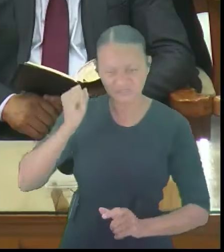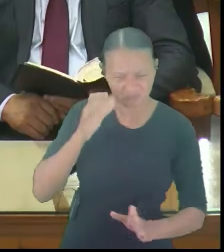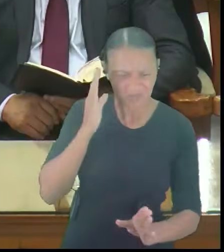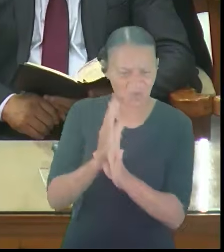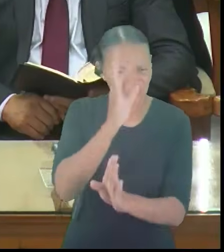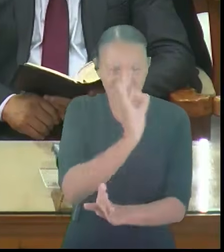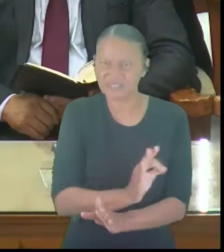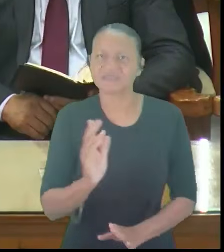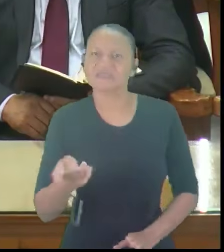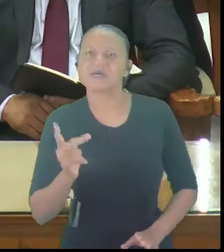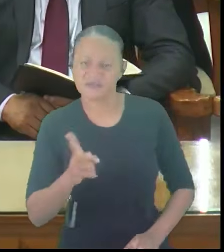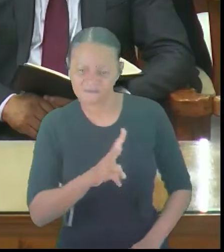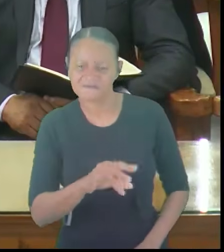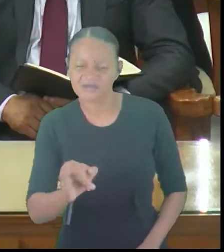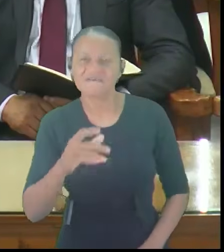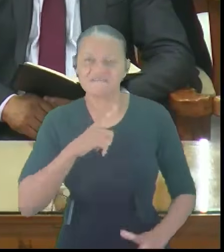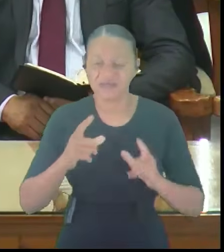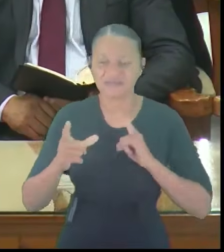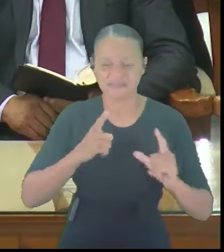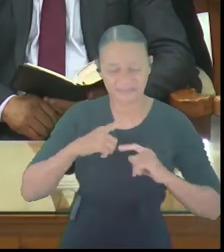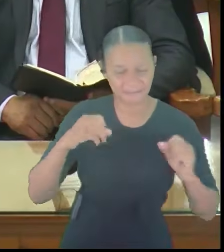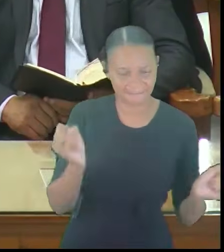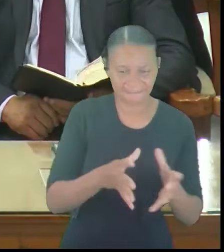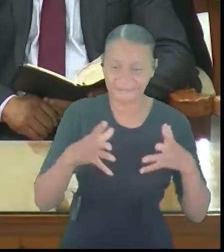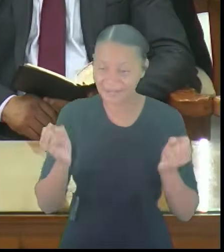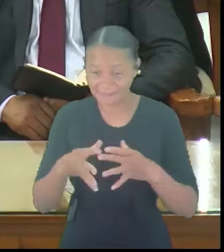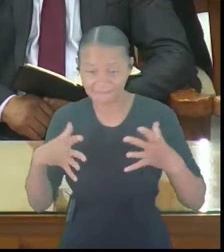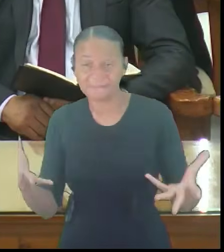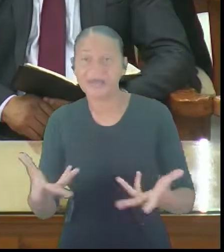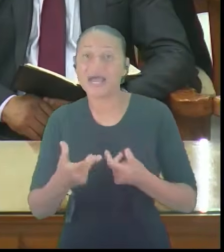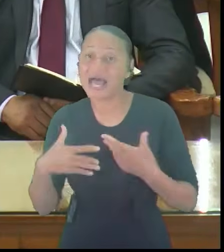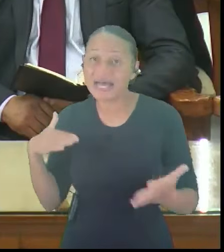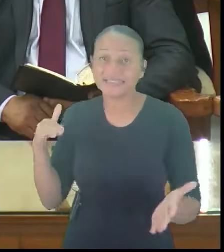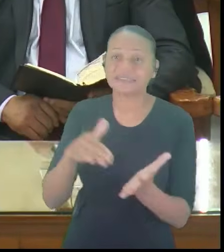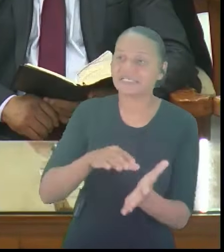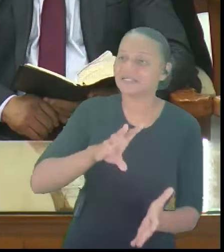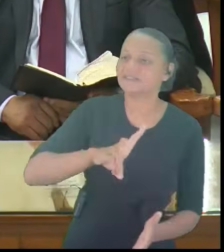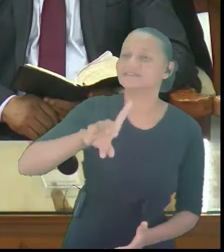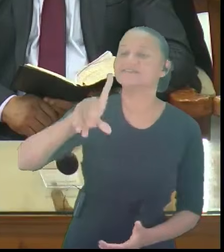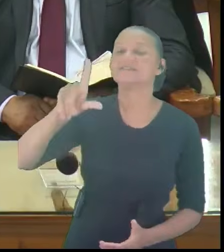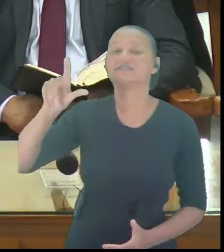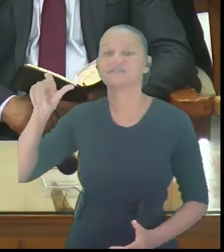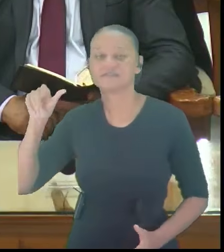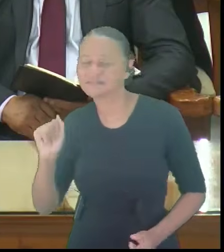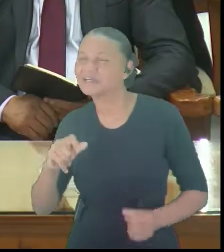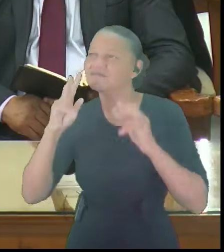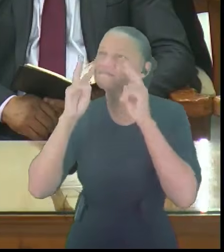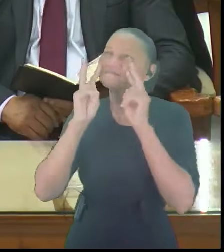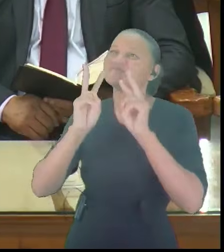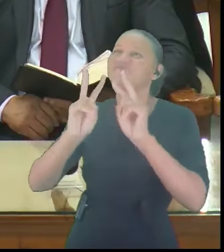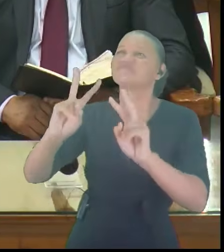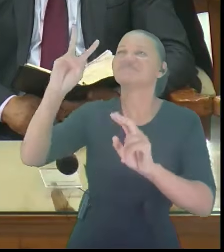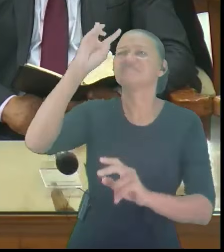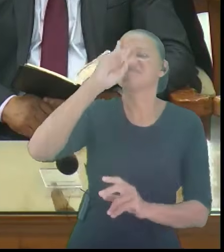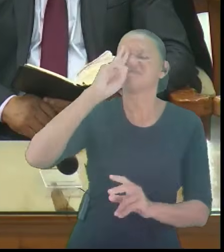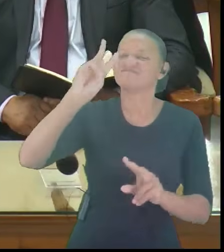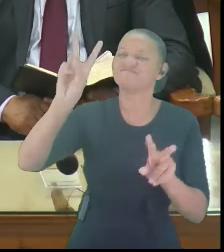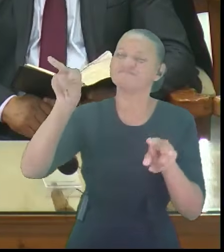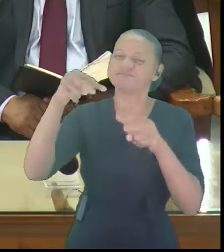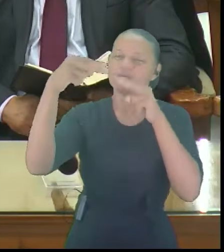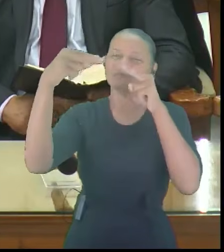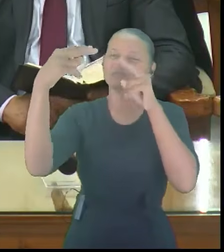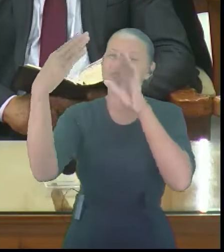dos espíritos, vai haver milagres e maravilha, até o dia que nós vermos o Senhor face